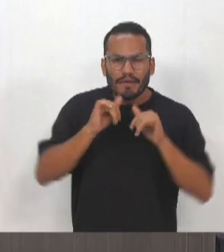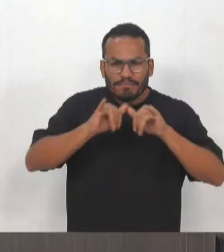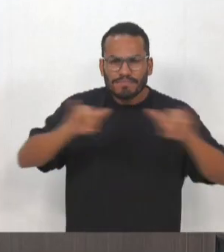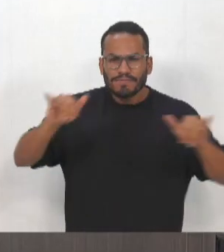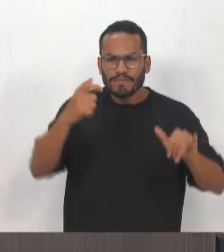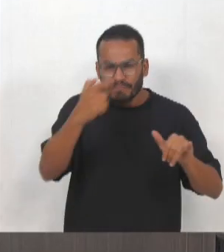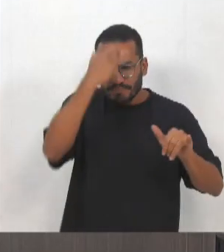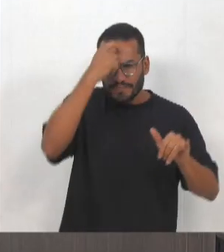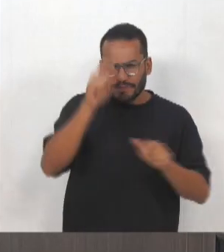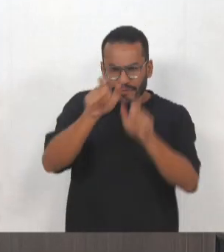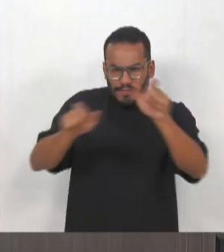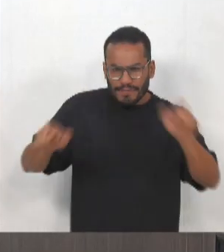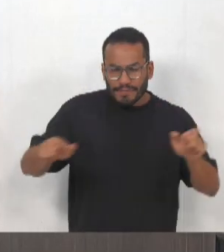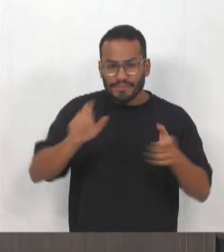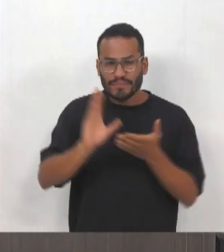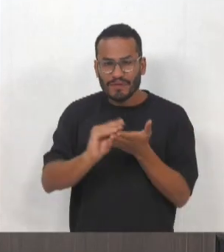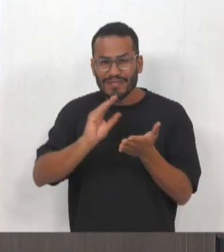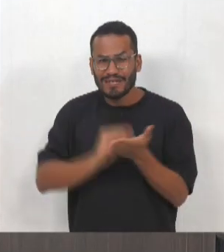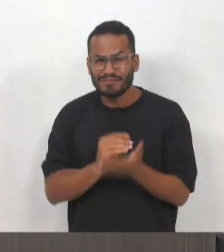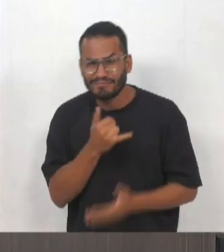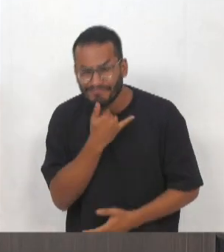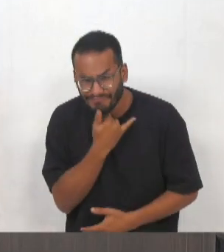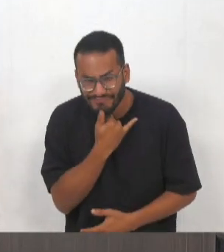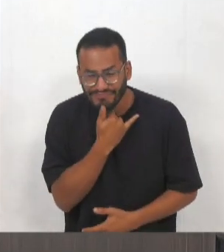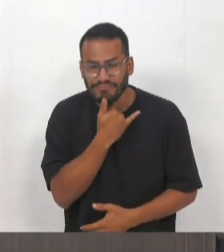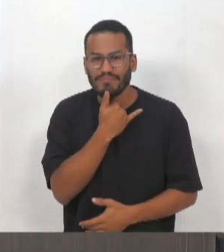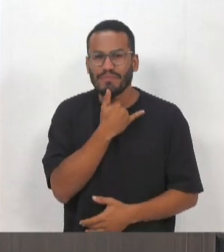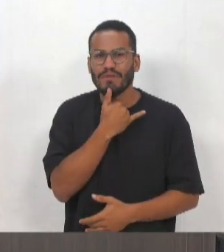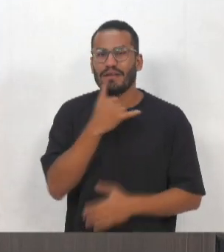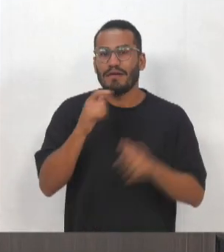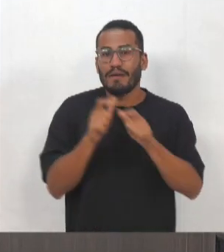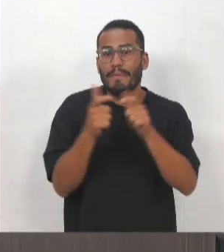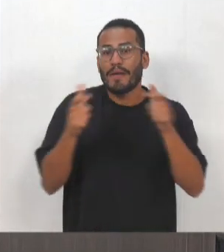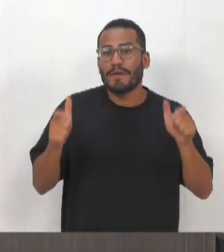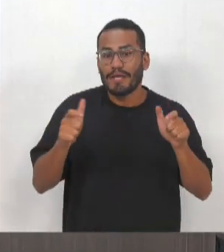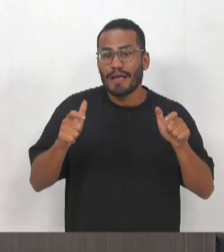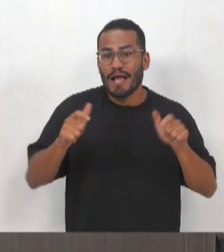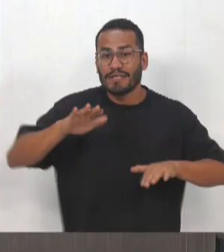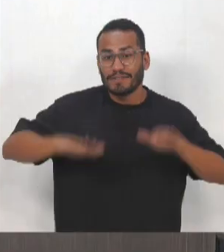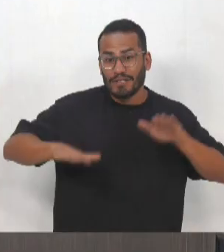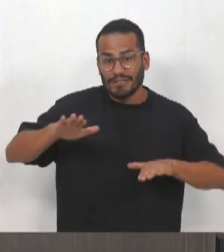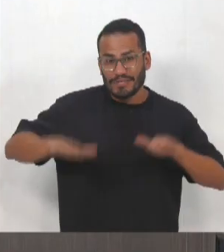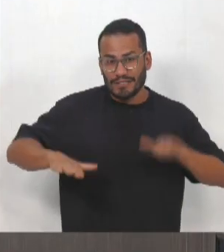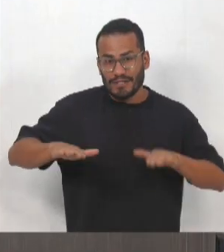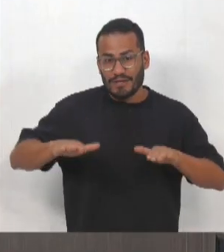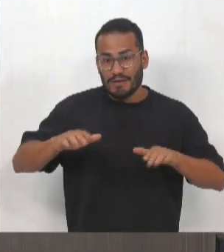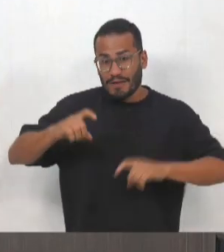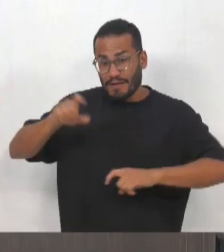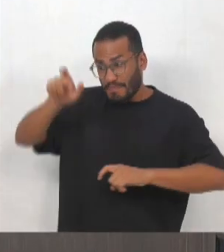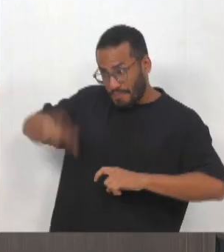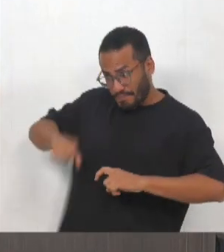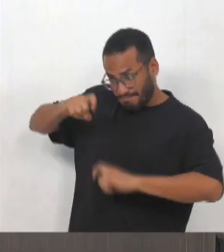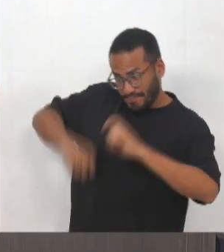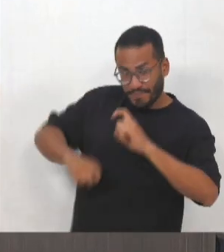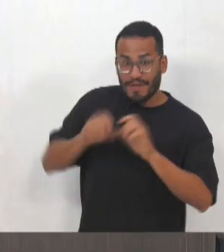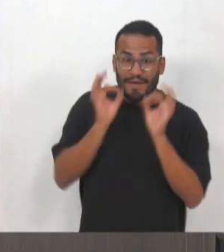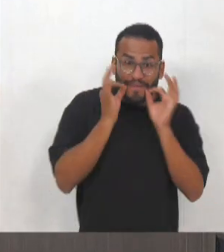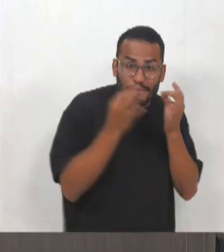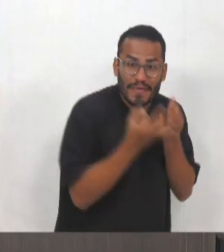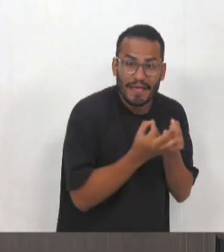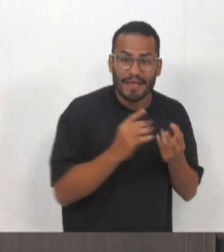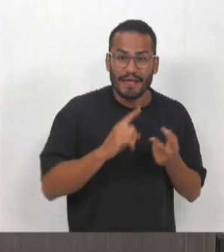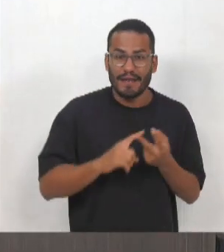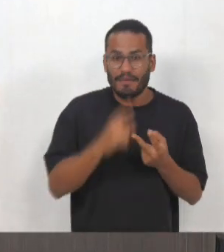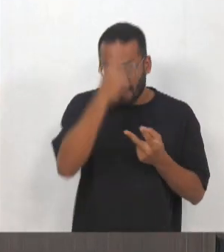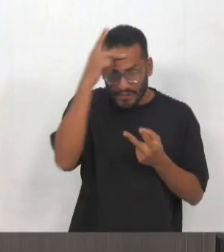pessoas, e trouxe um dado lamentável, que a maioria das vezes o abusador é um parente, uma